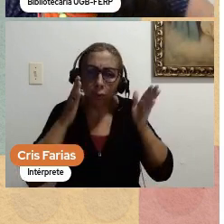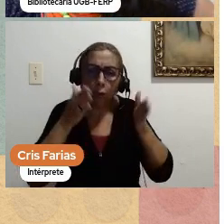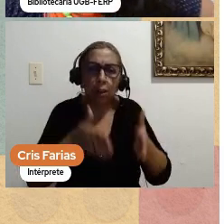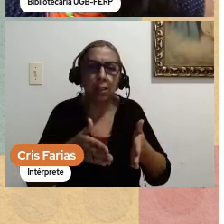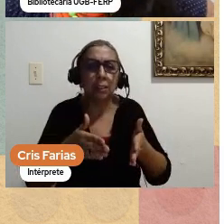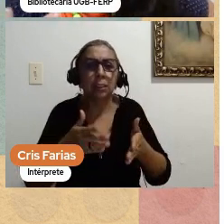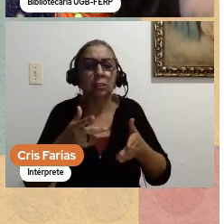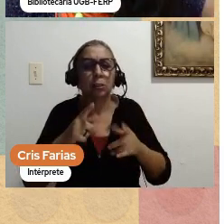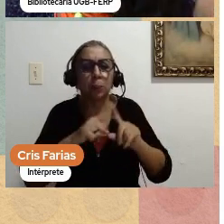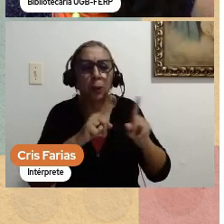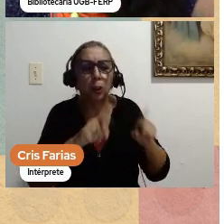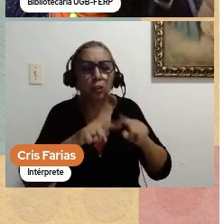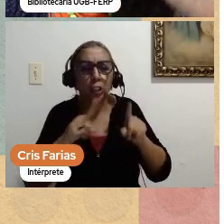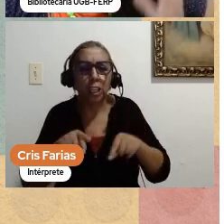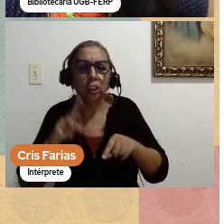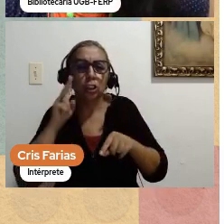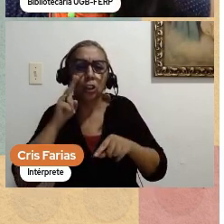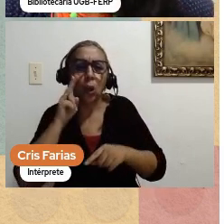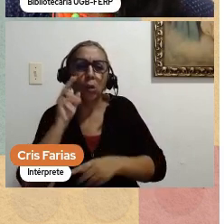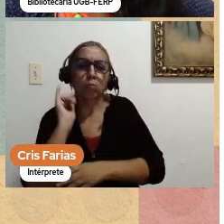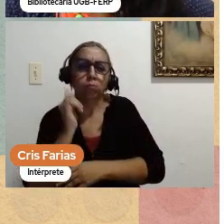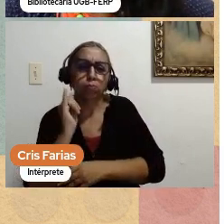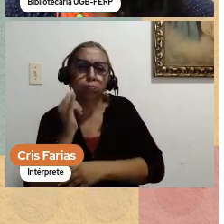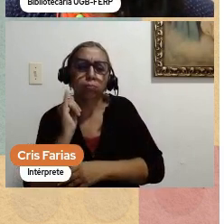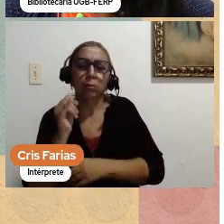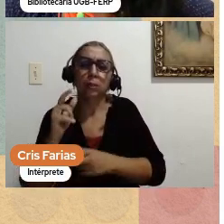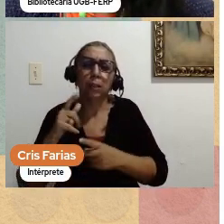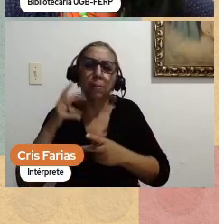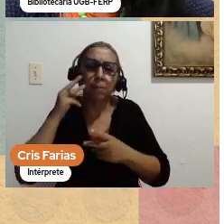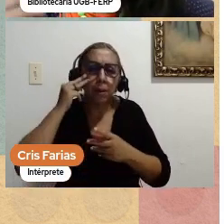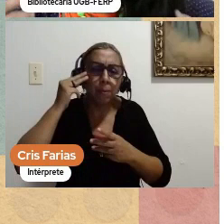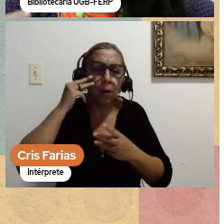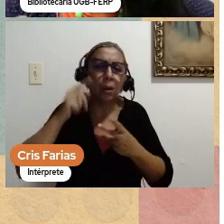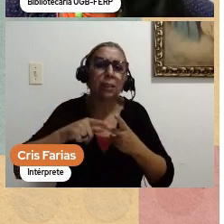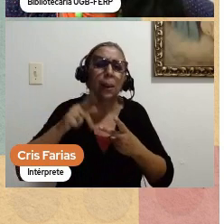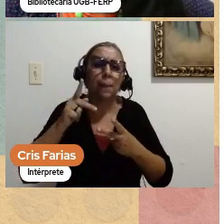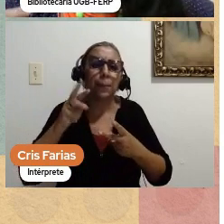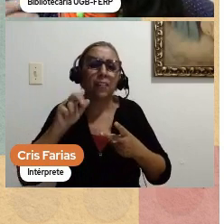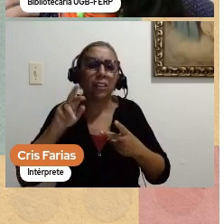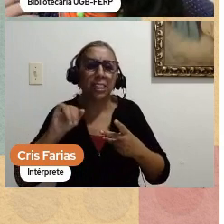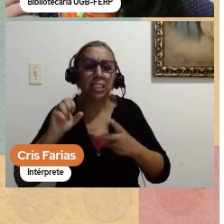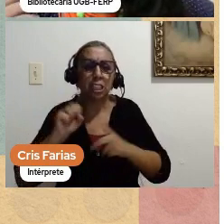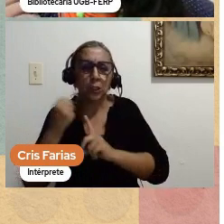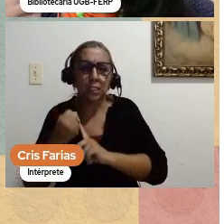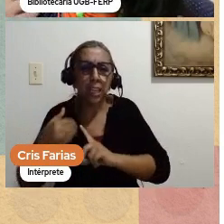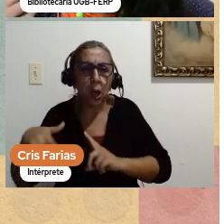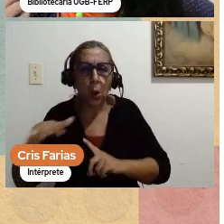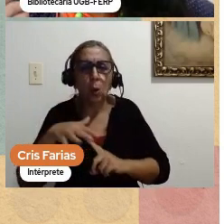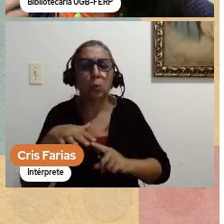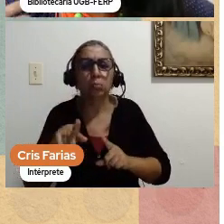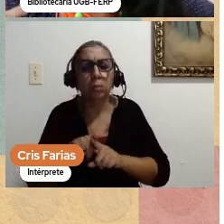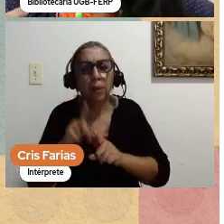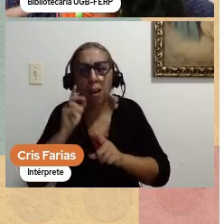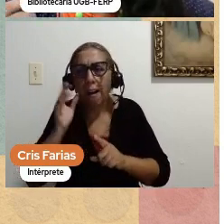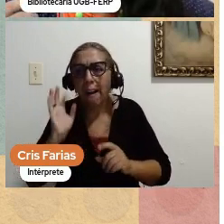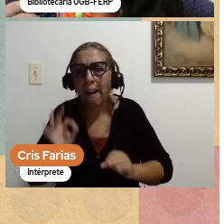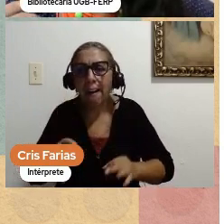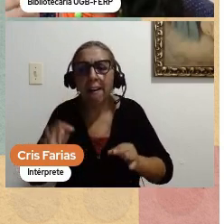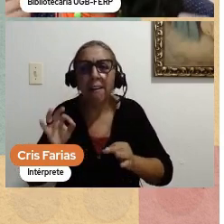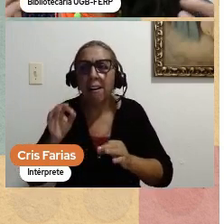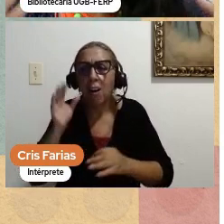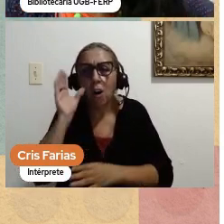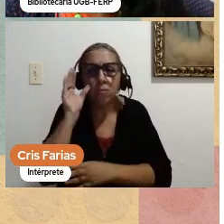depois do projeto de história oral, da memória de Manguinhos, da Previdência Social, ele começa a ser observado